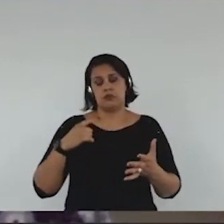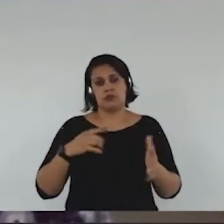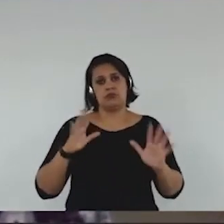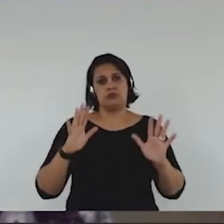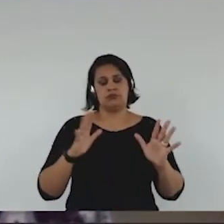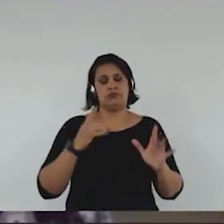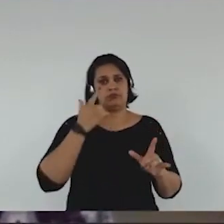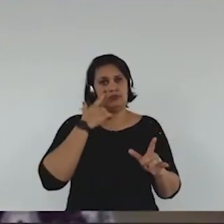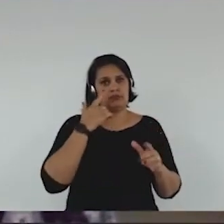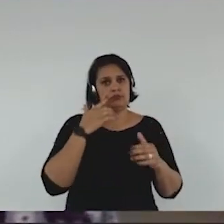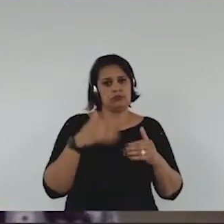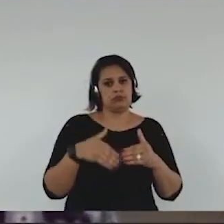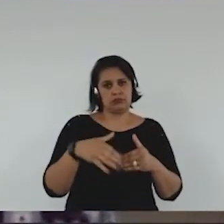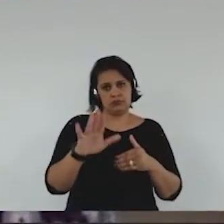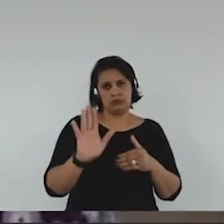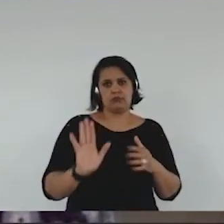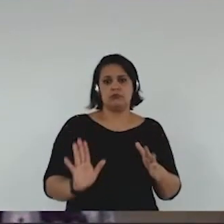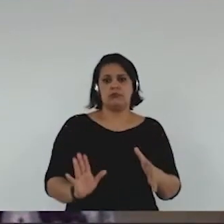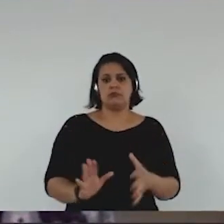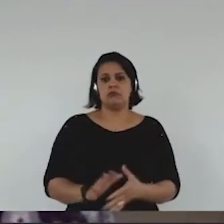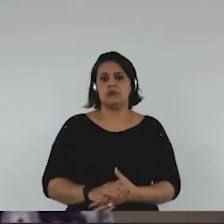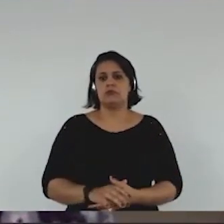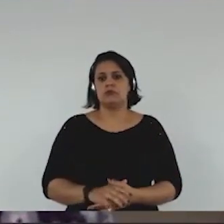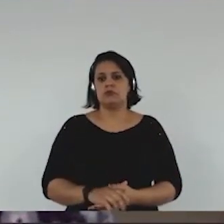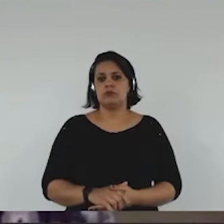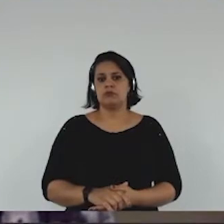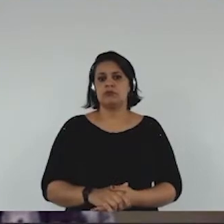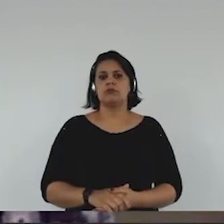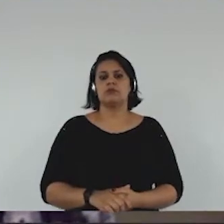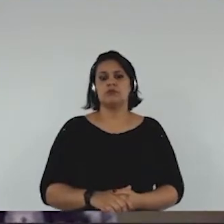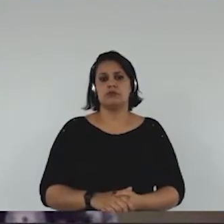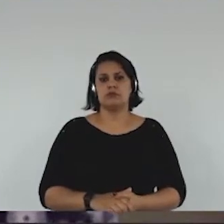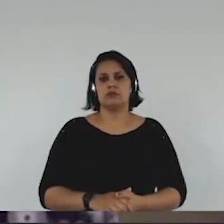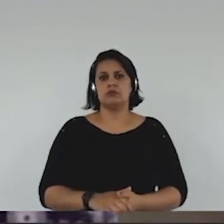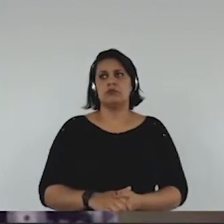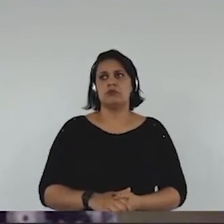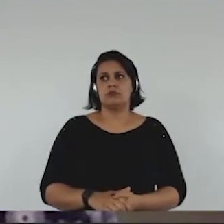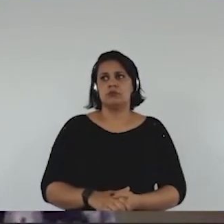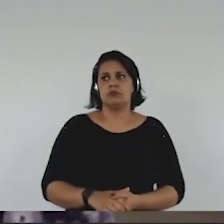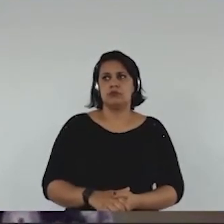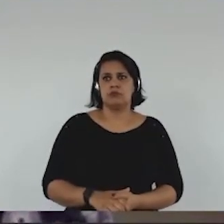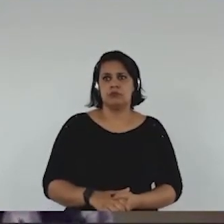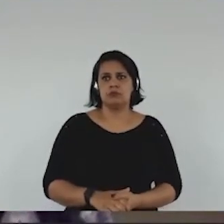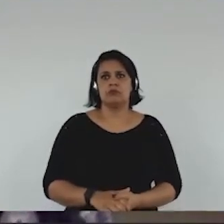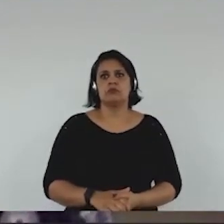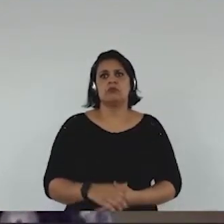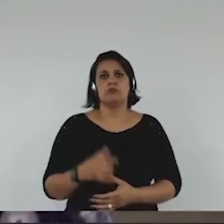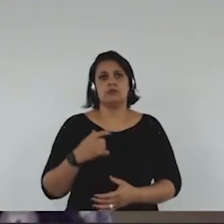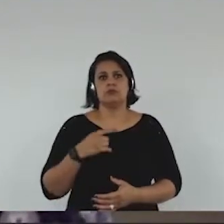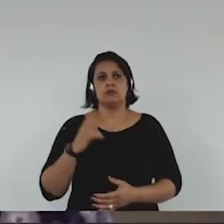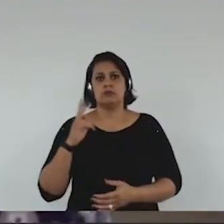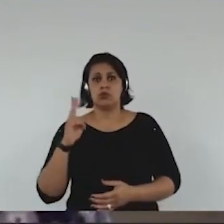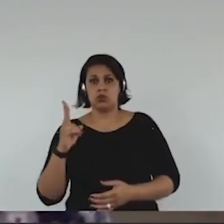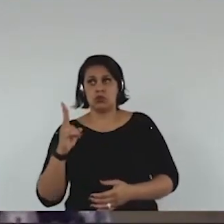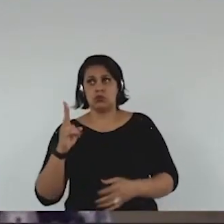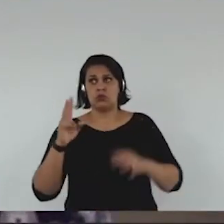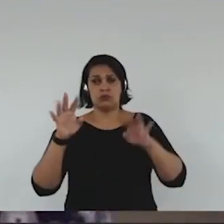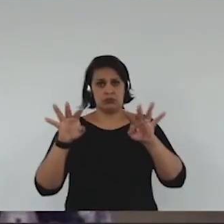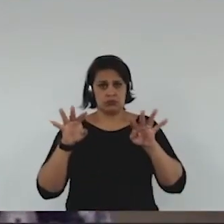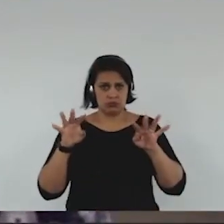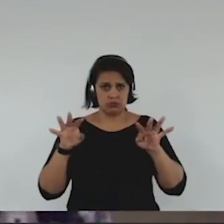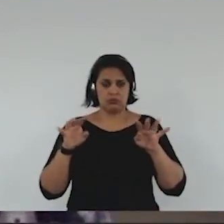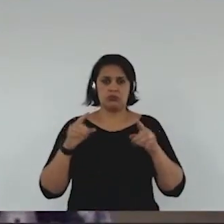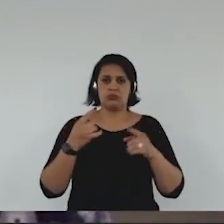é um desconhecido. Nós temos, geralmente, no procedimento arbitral, pelo menos 2 audiências. É uma